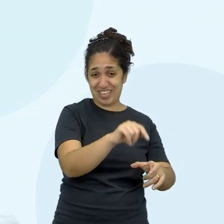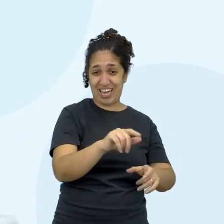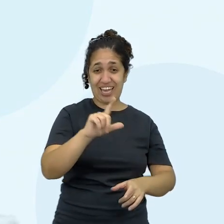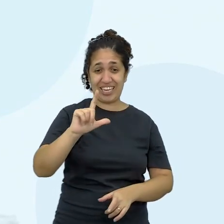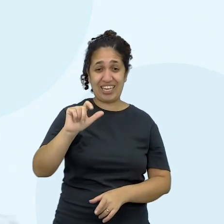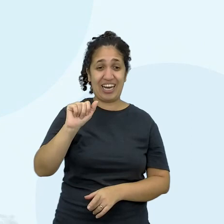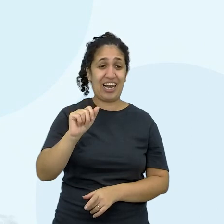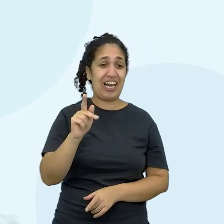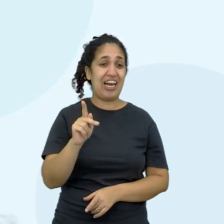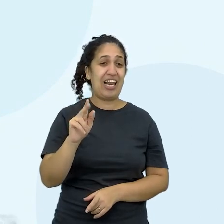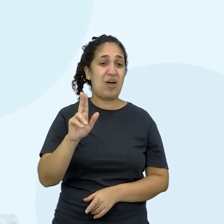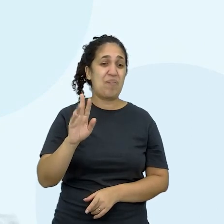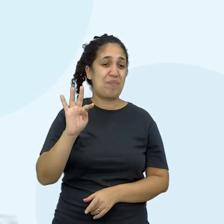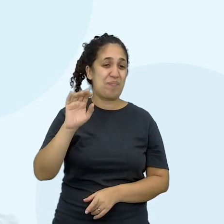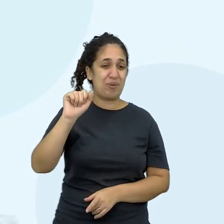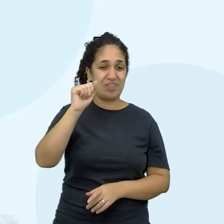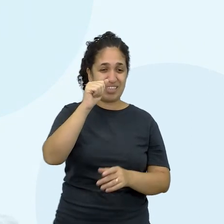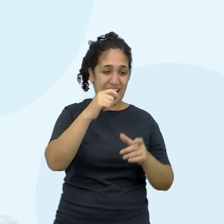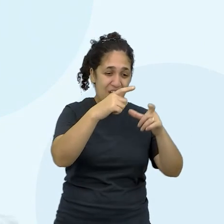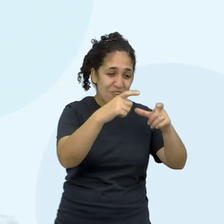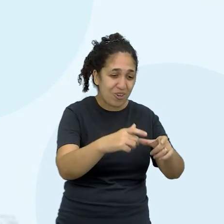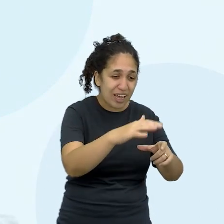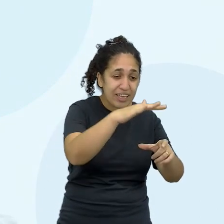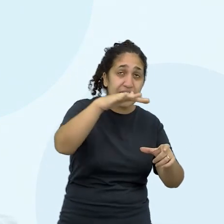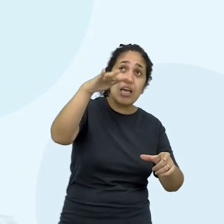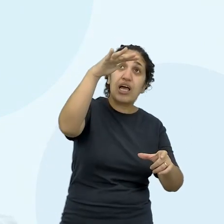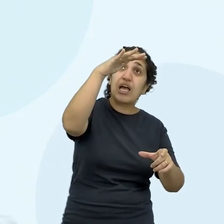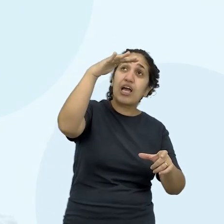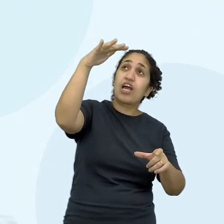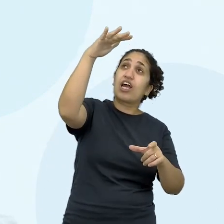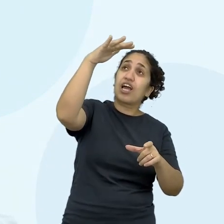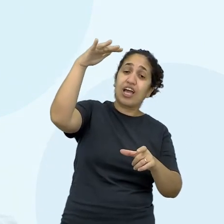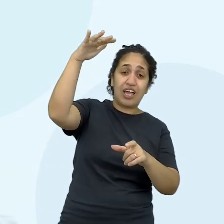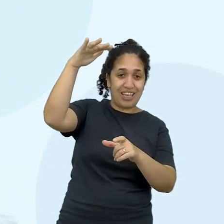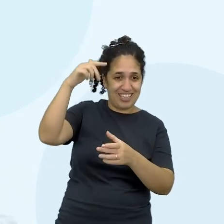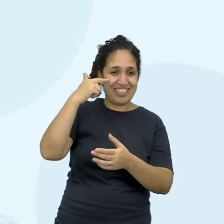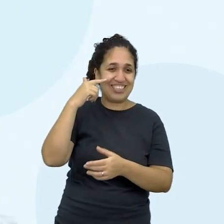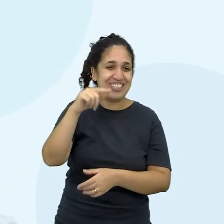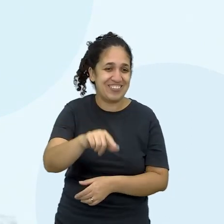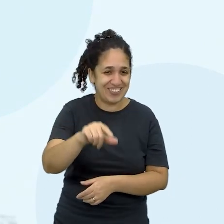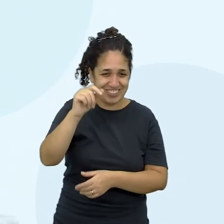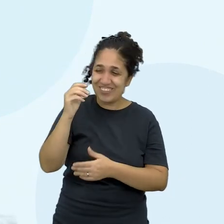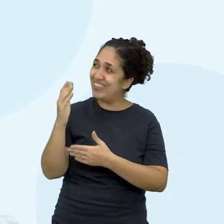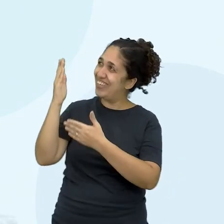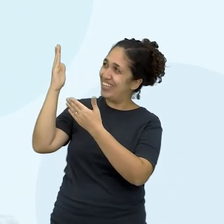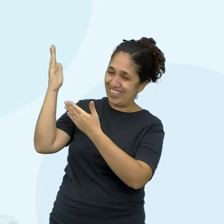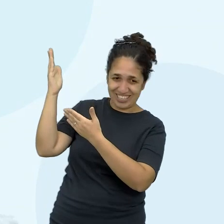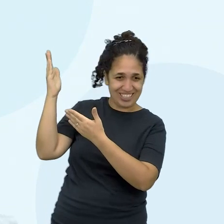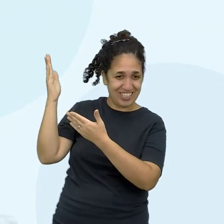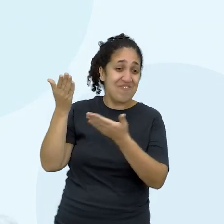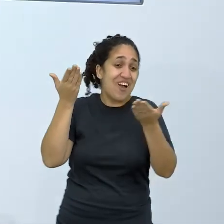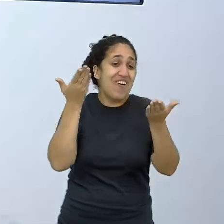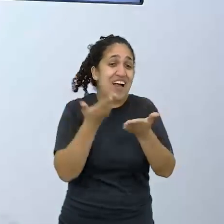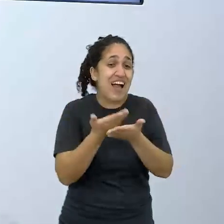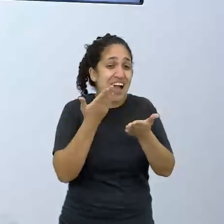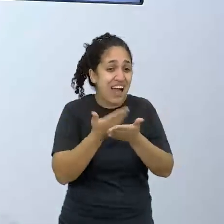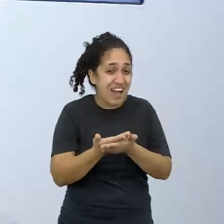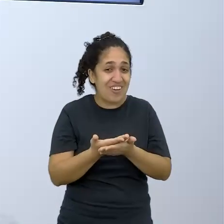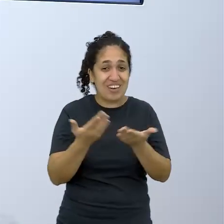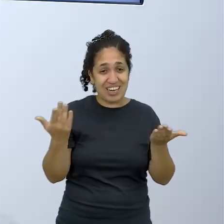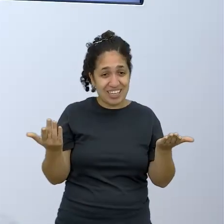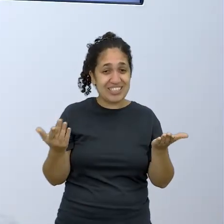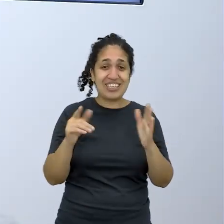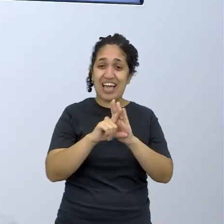que flutuava lá e tudo mais. Aí eu escolhi justamente essa homenagem aí, para chamar a nossa aula hoje aqui de uma lei